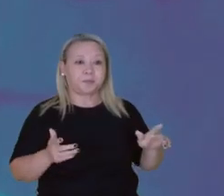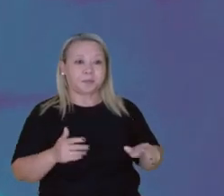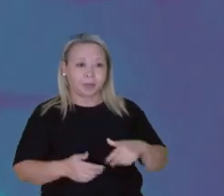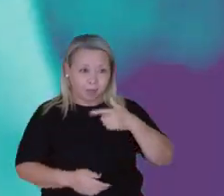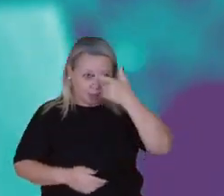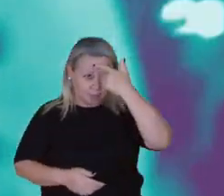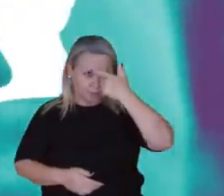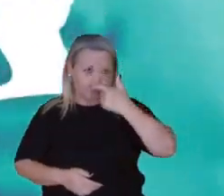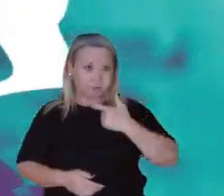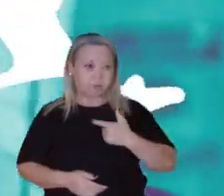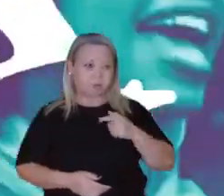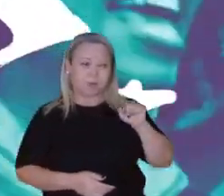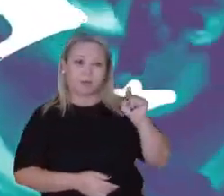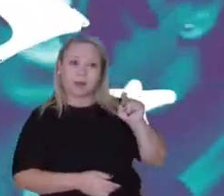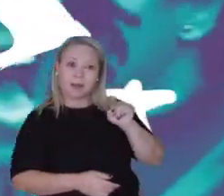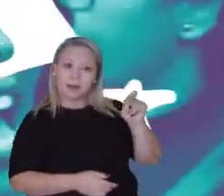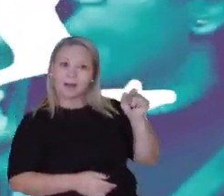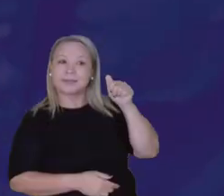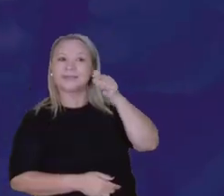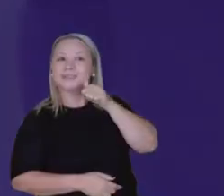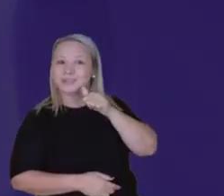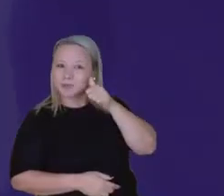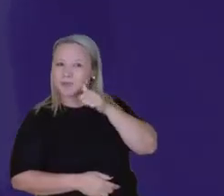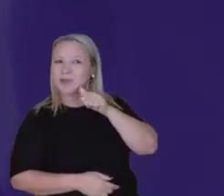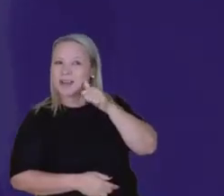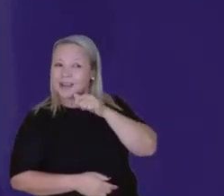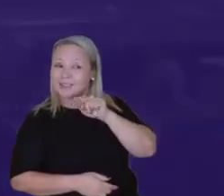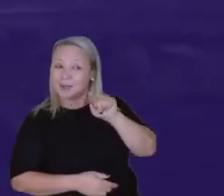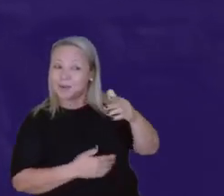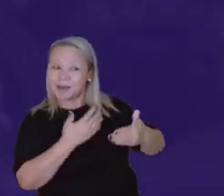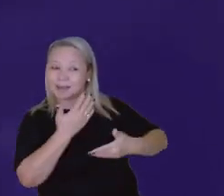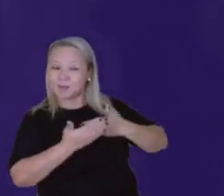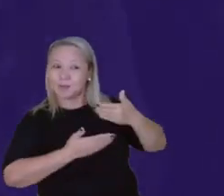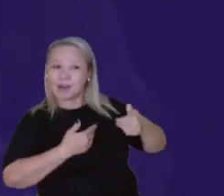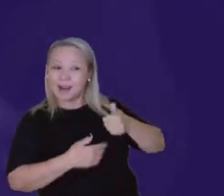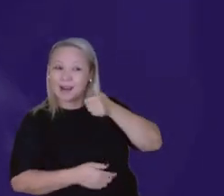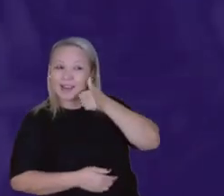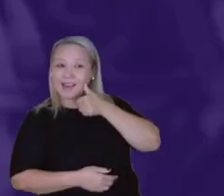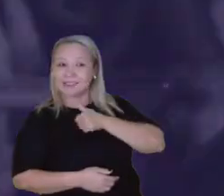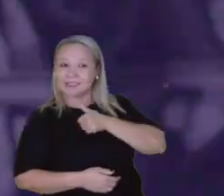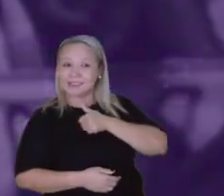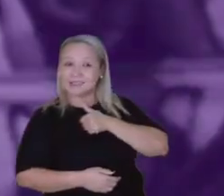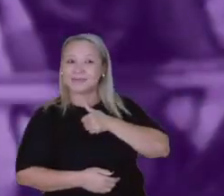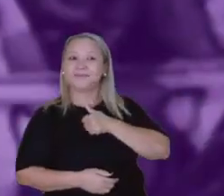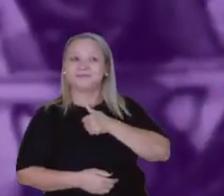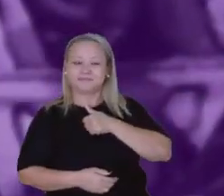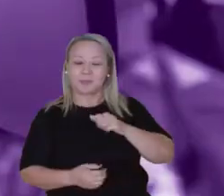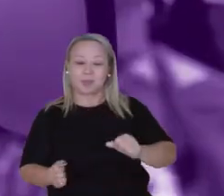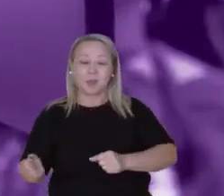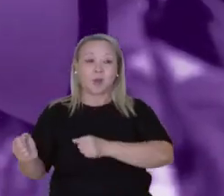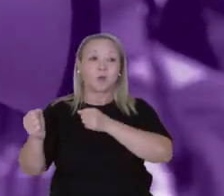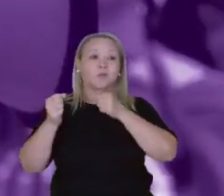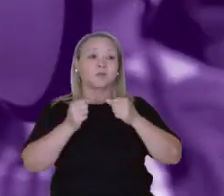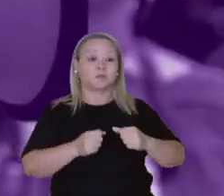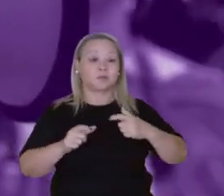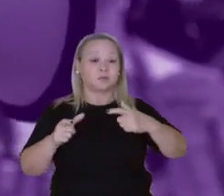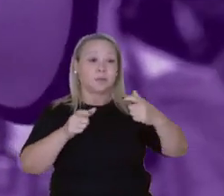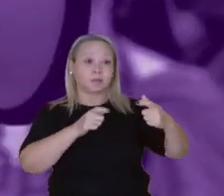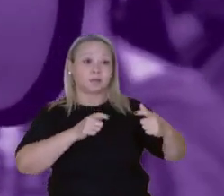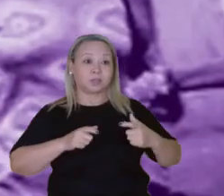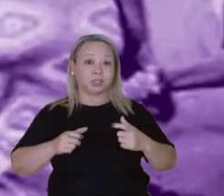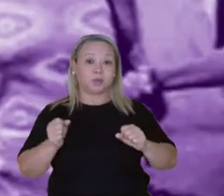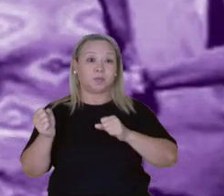Eu sou uma delas São elas por elas Ocupando os